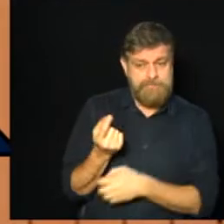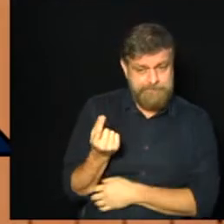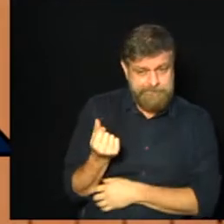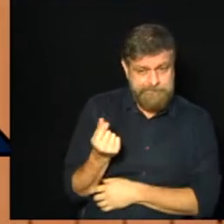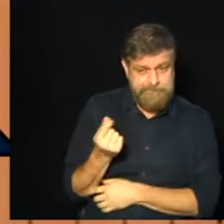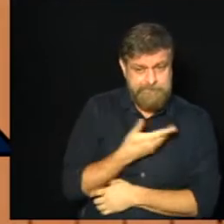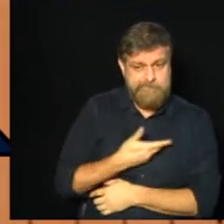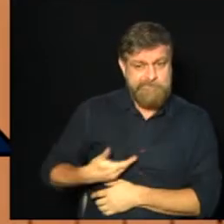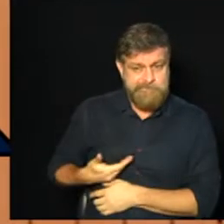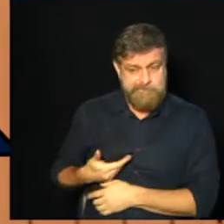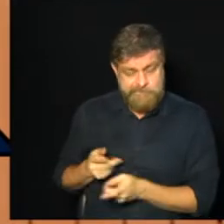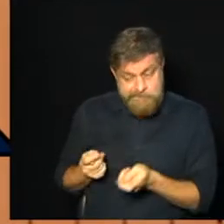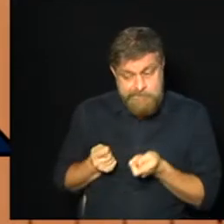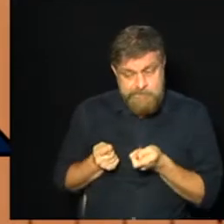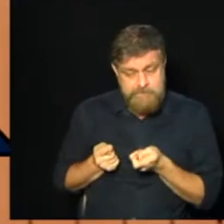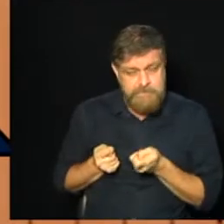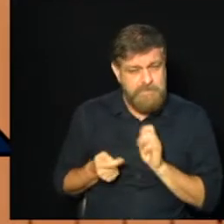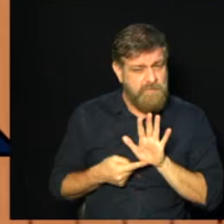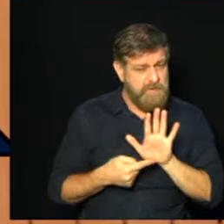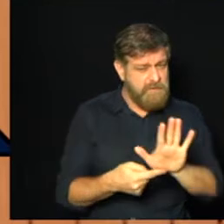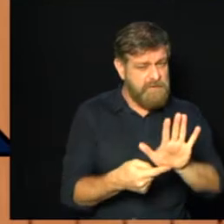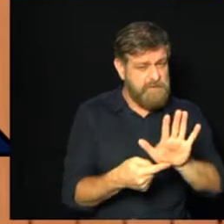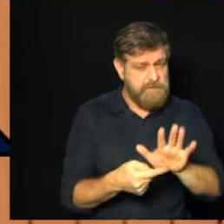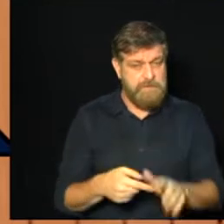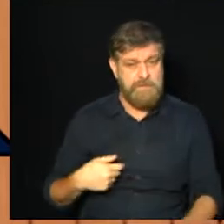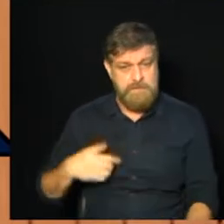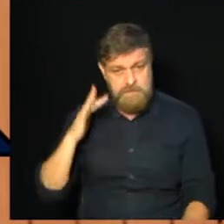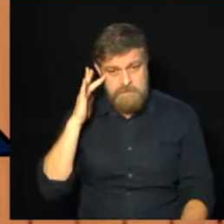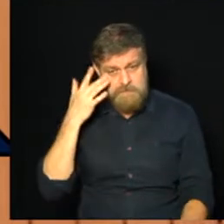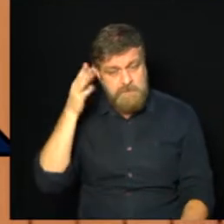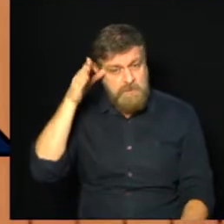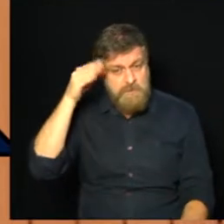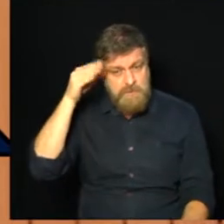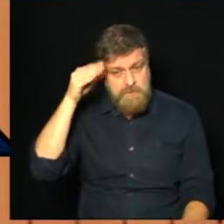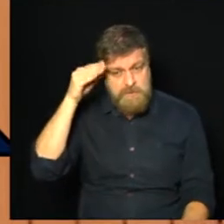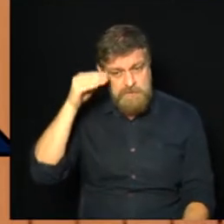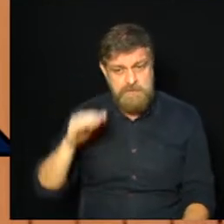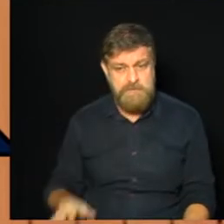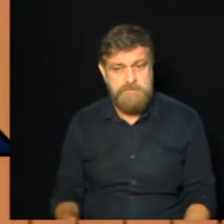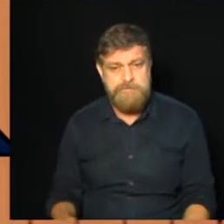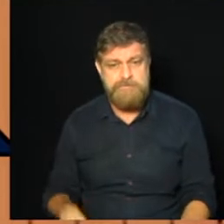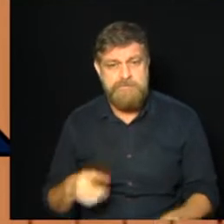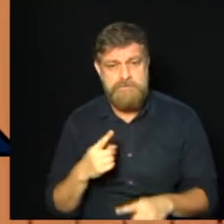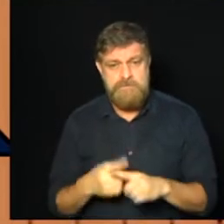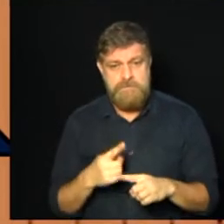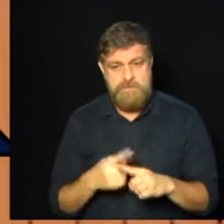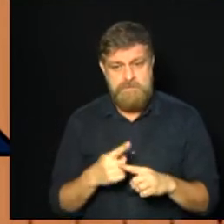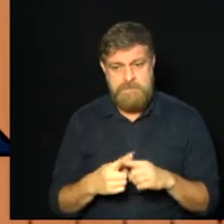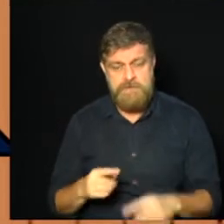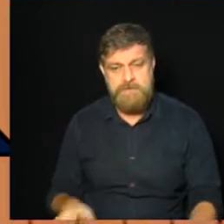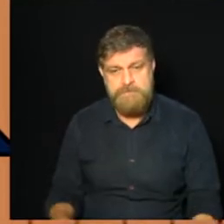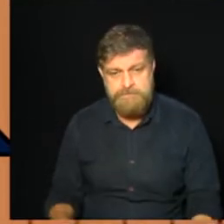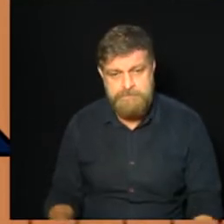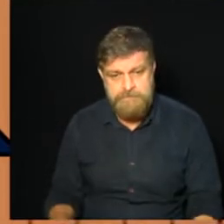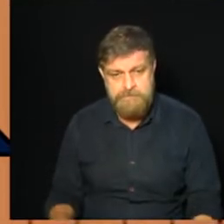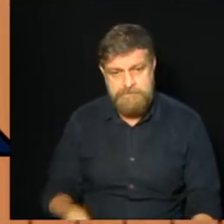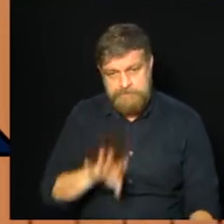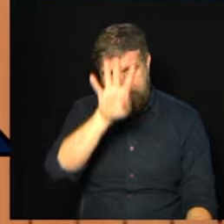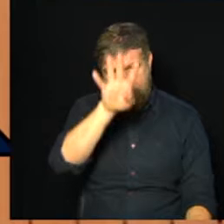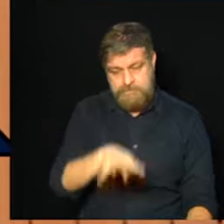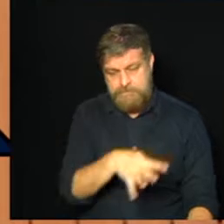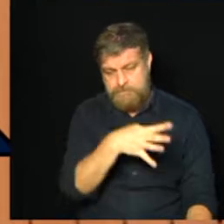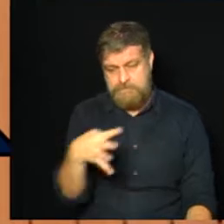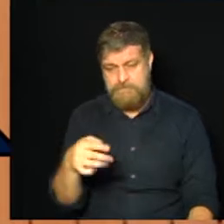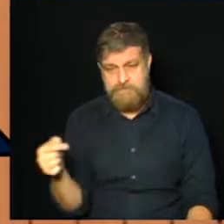foi apresentada aqui. Veja, eu achei curiosa a tabela, doutor Sérgio, porque, na tabela,